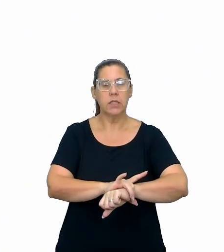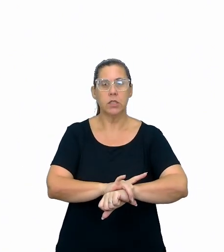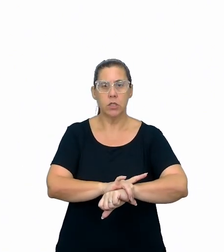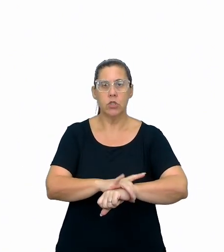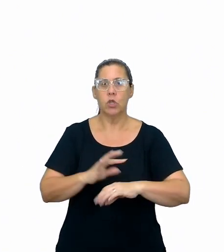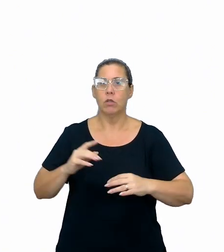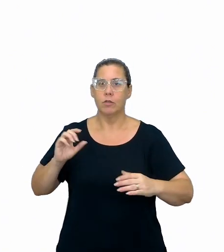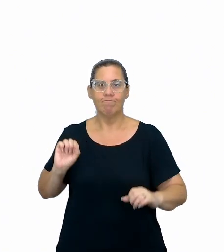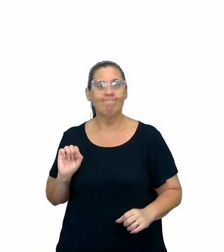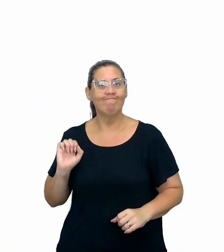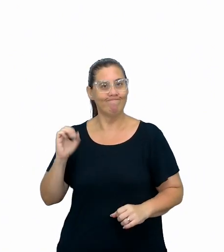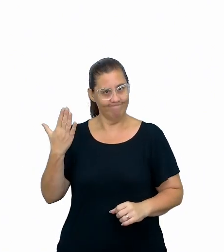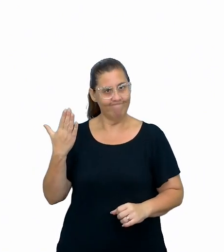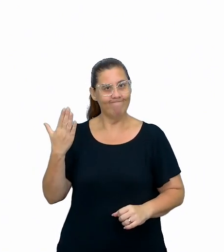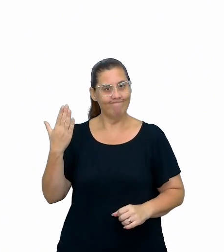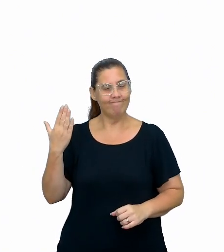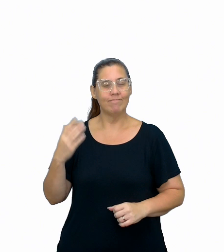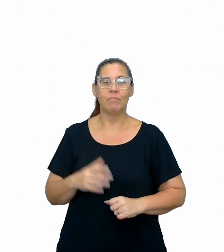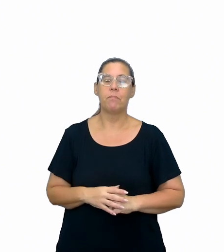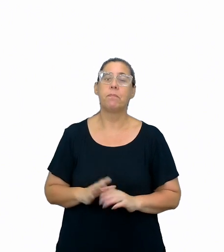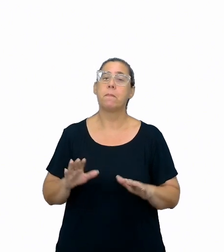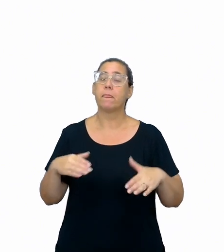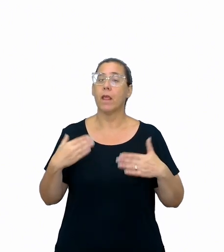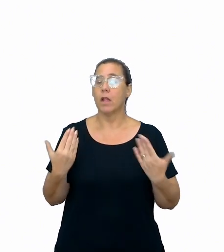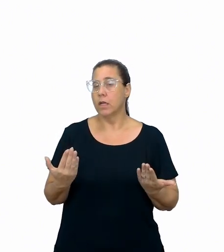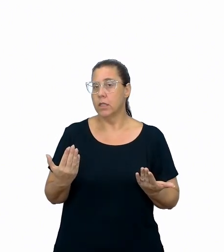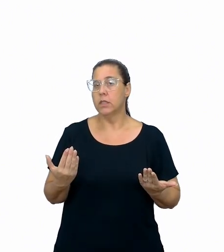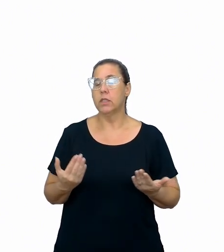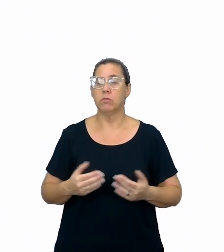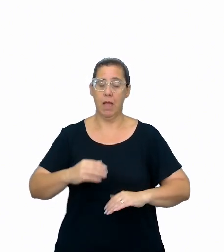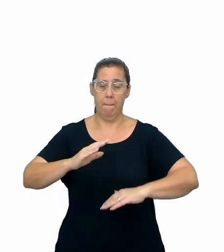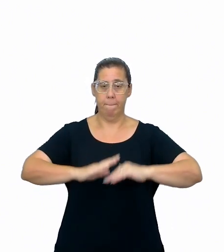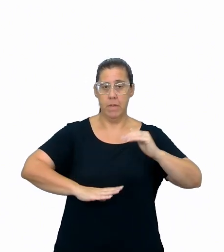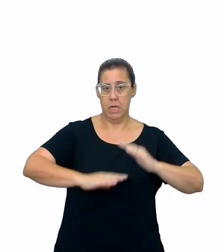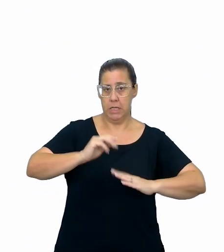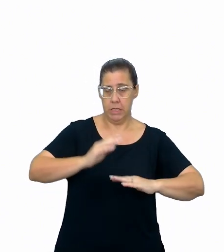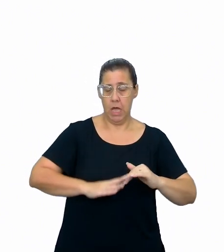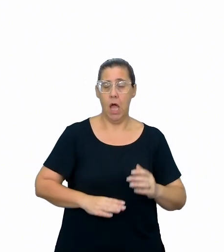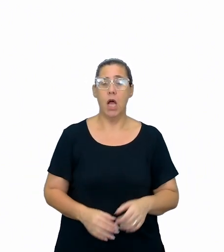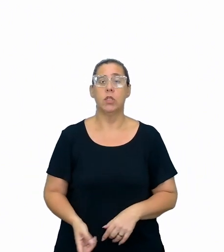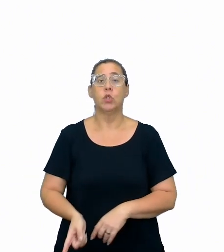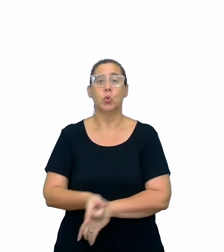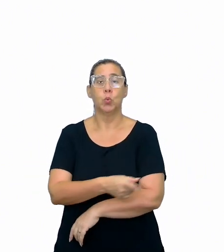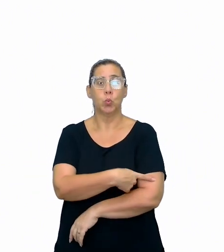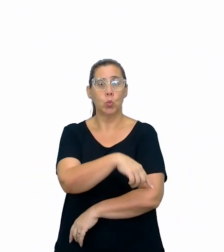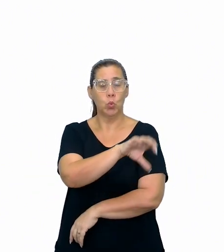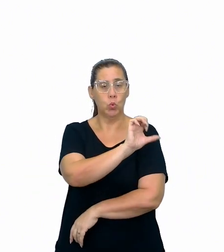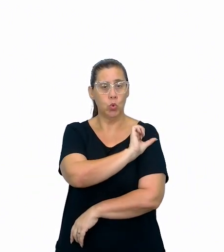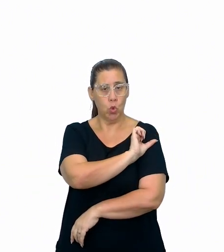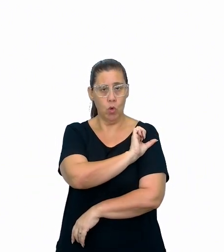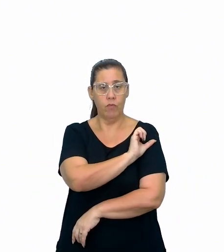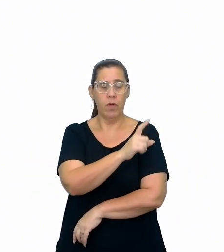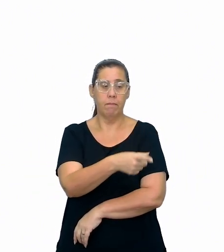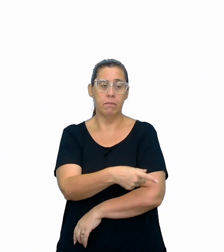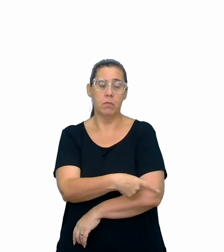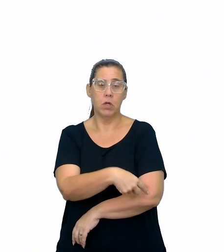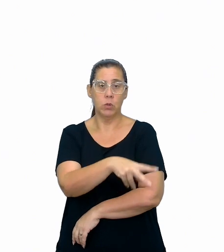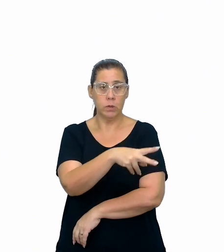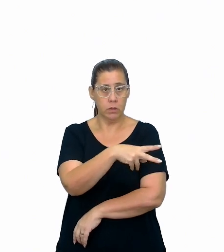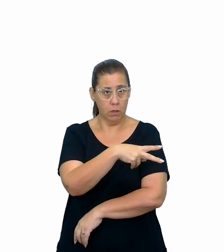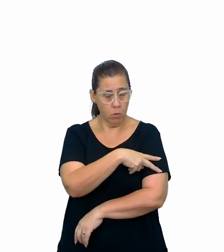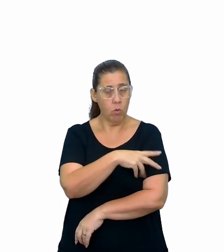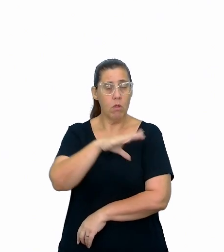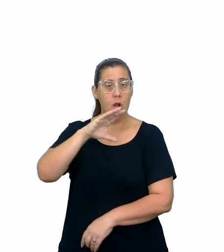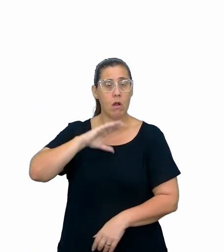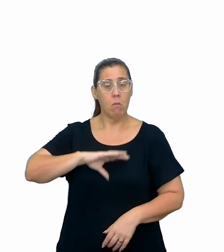se consolidem. Então, trata-se da habilidade do ensino fundamental, primeiro ao segundo ano,